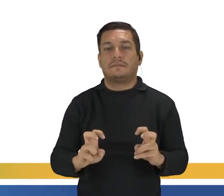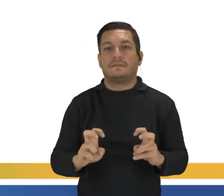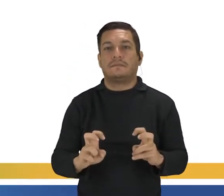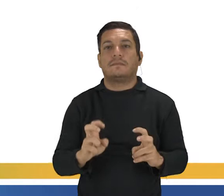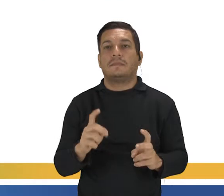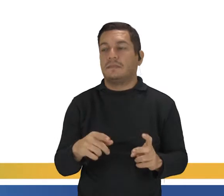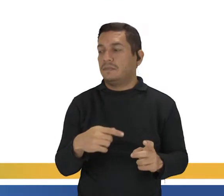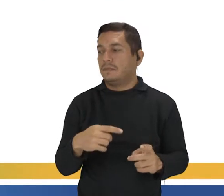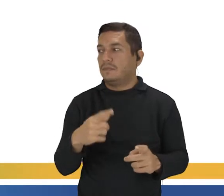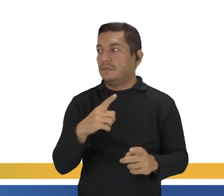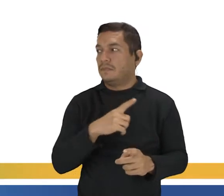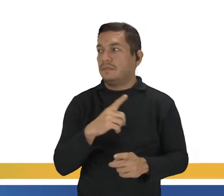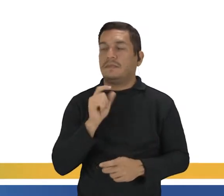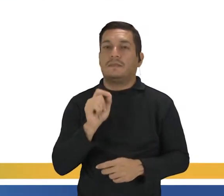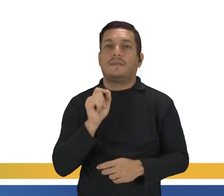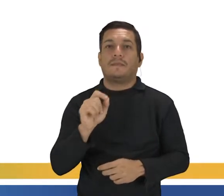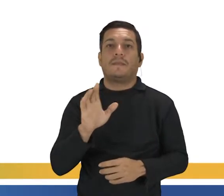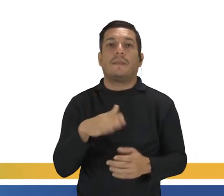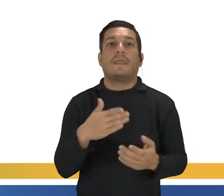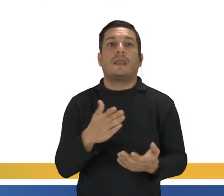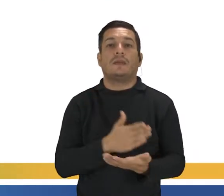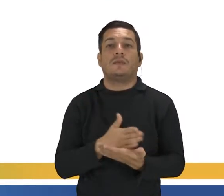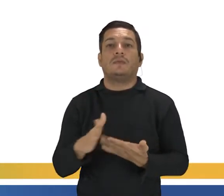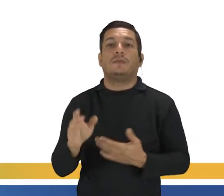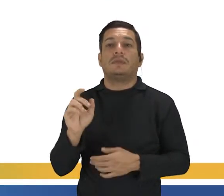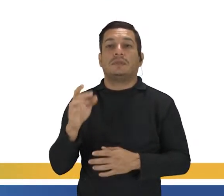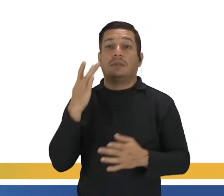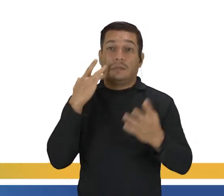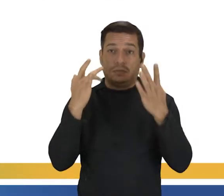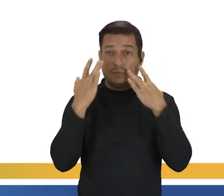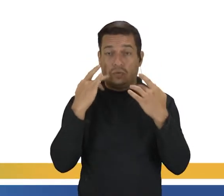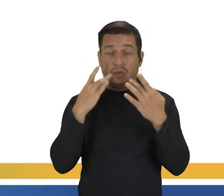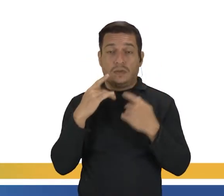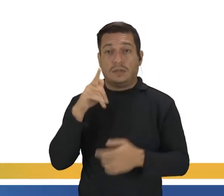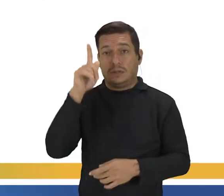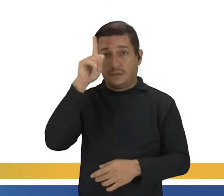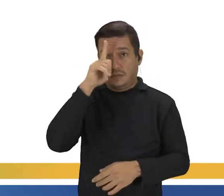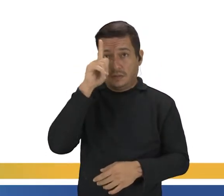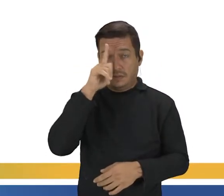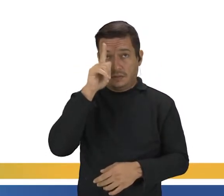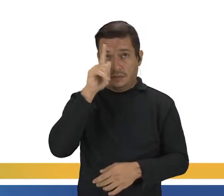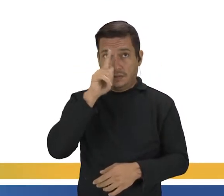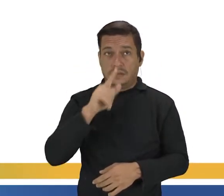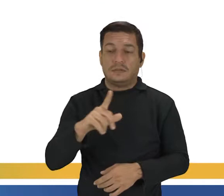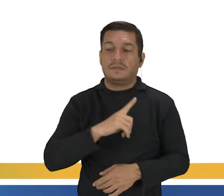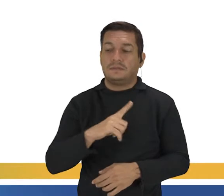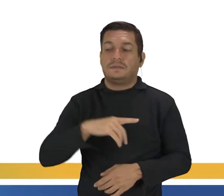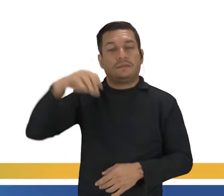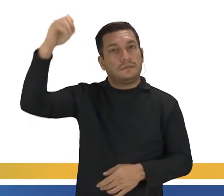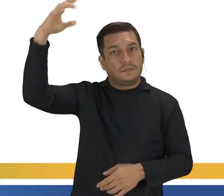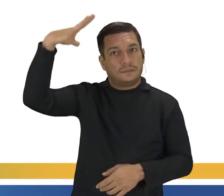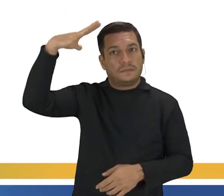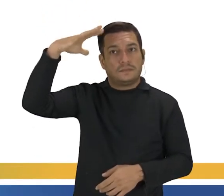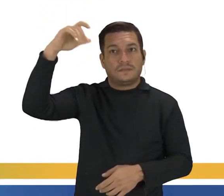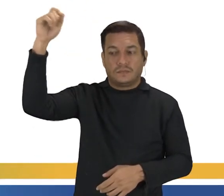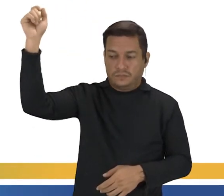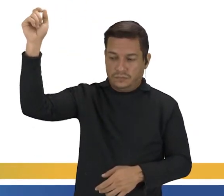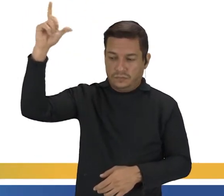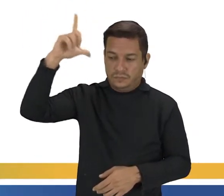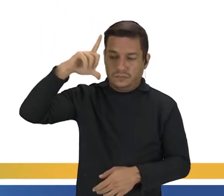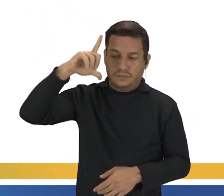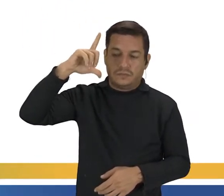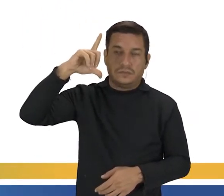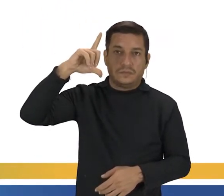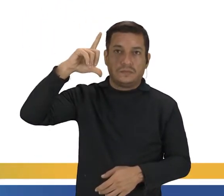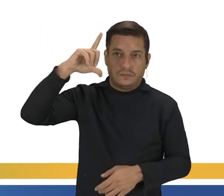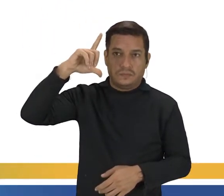nós percebemos, quando iniciou-se o teatro ainda na Grécia, tinha a luz do dia, a luz do sol,